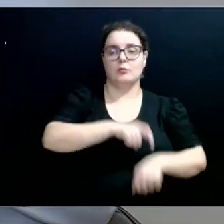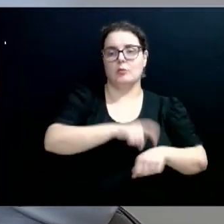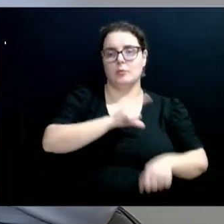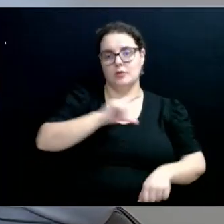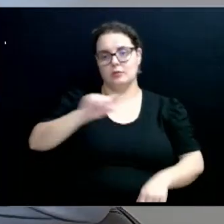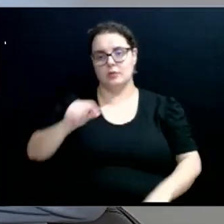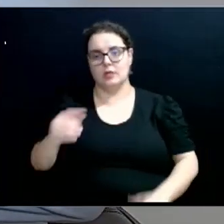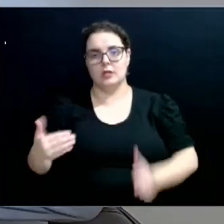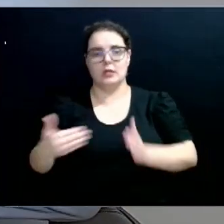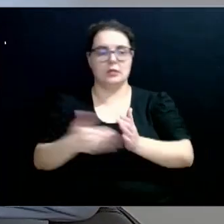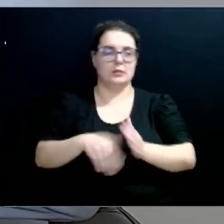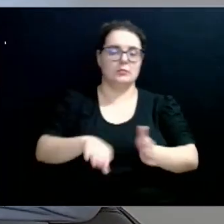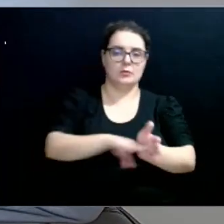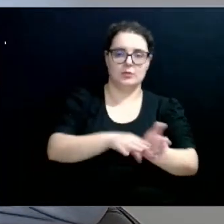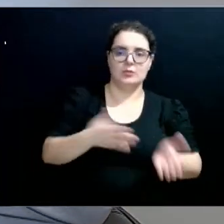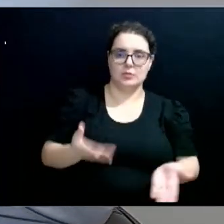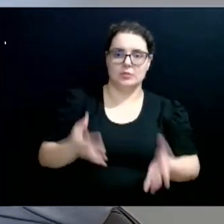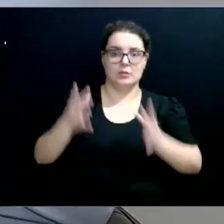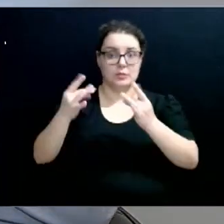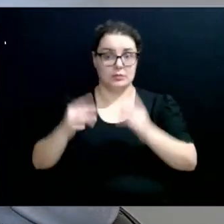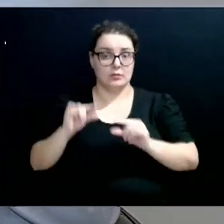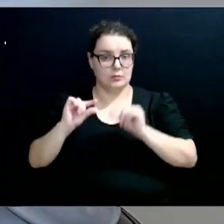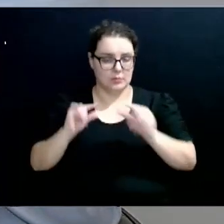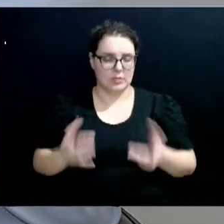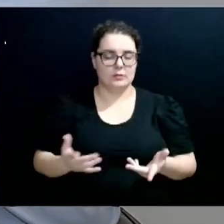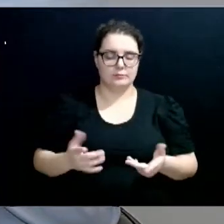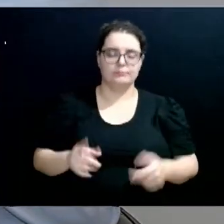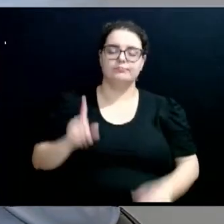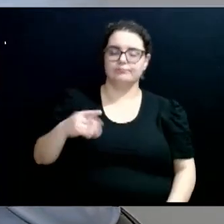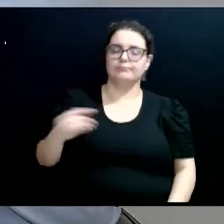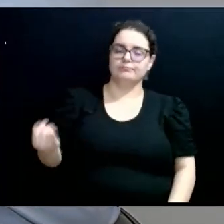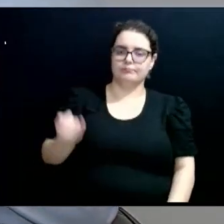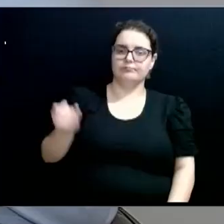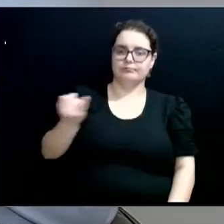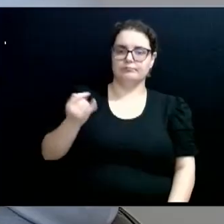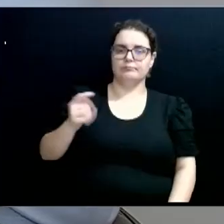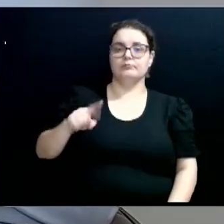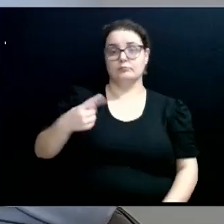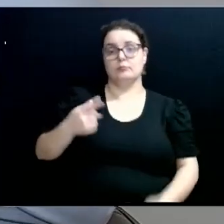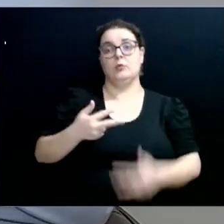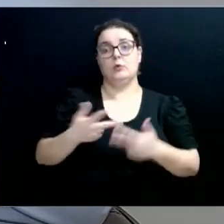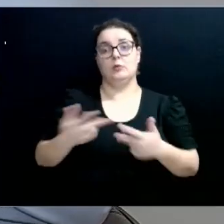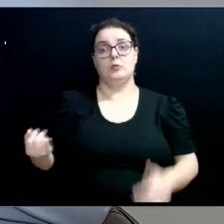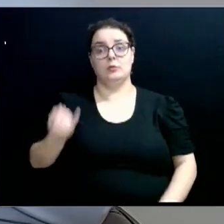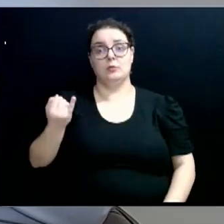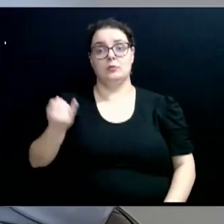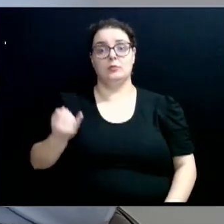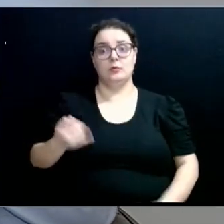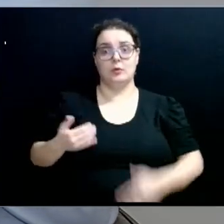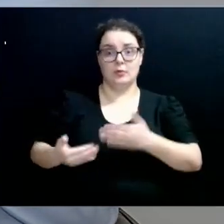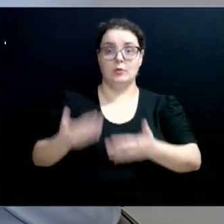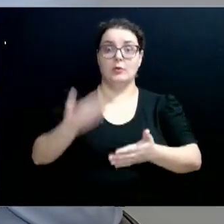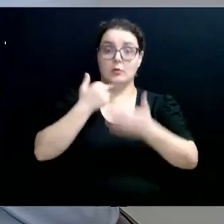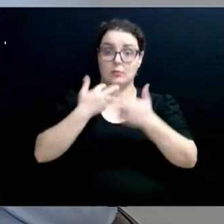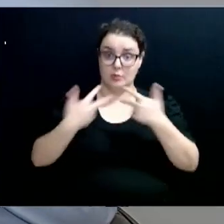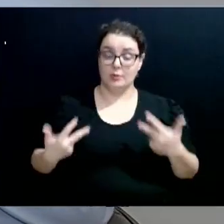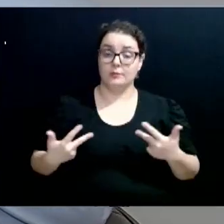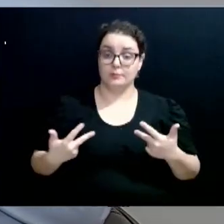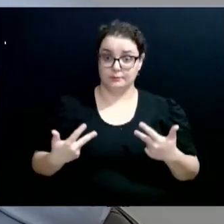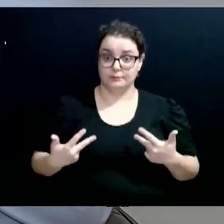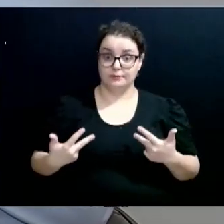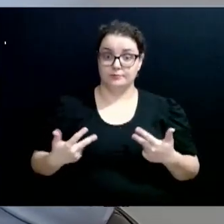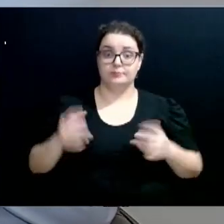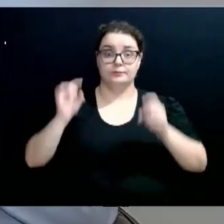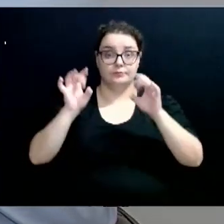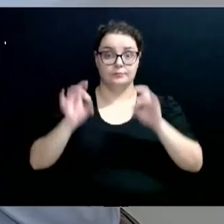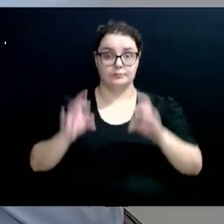da partida até o momento da chegada. São detalhes pequenos, mas são relevantes. Outra coisa importante, o processo de